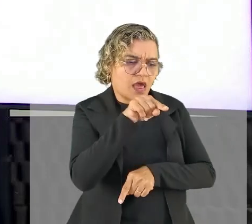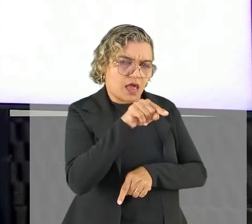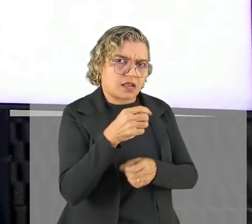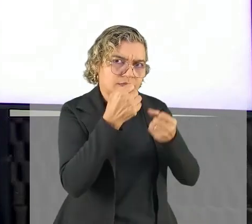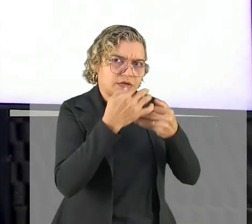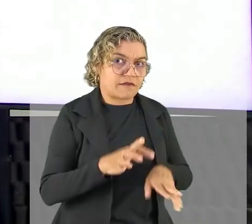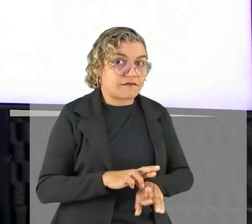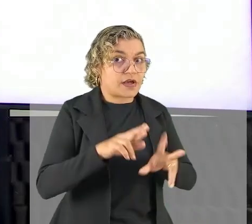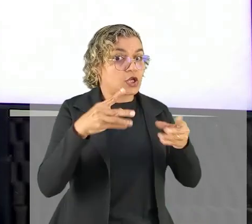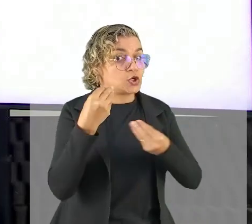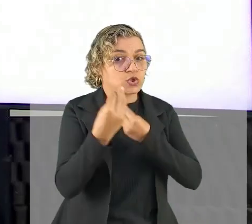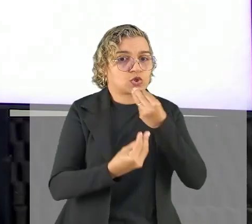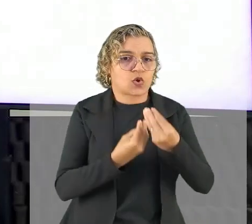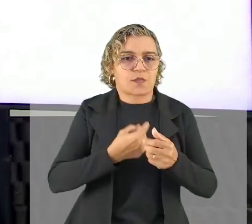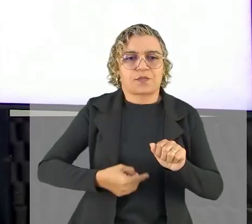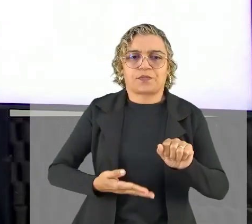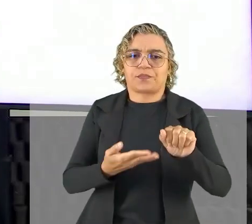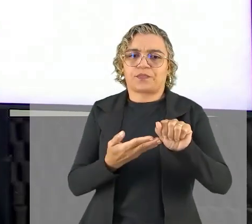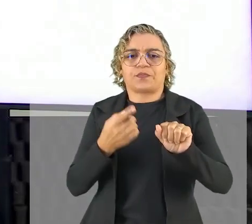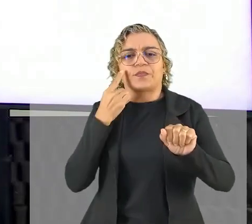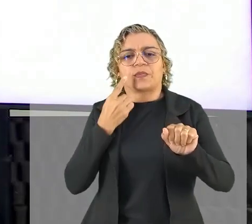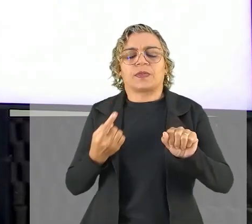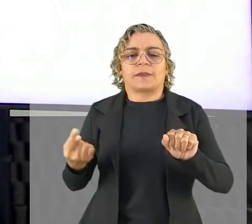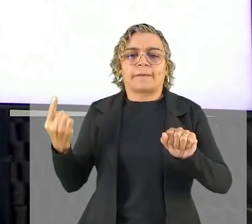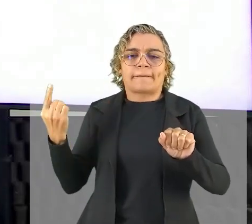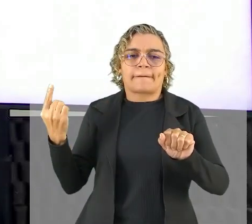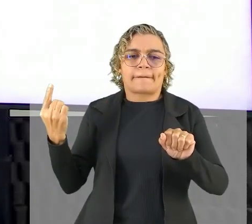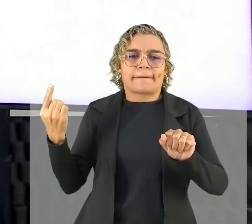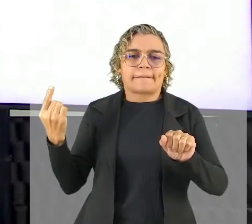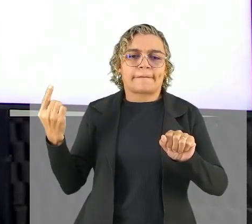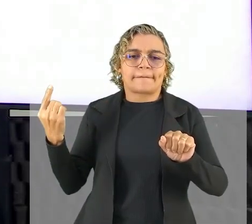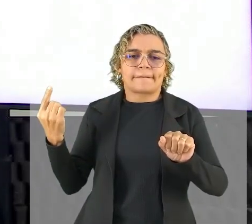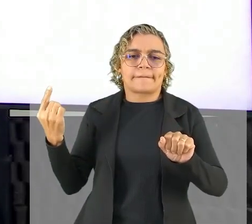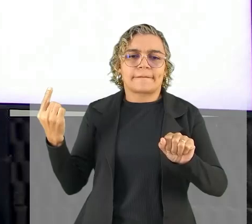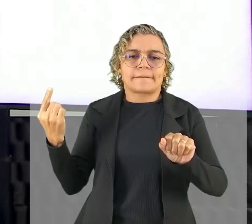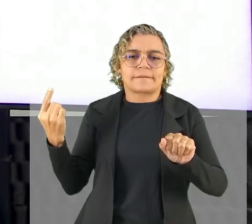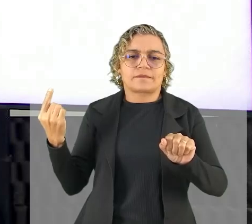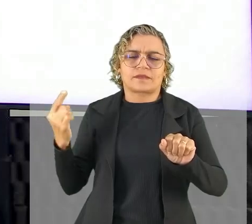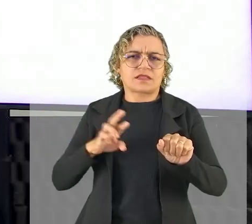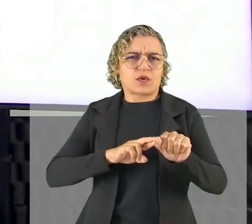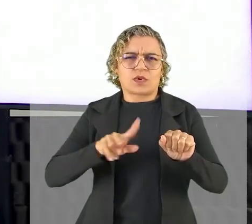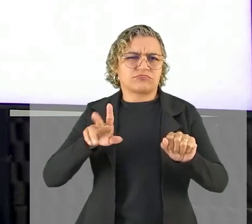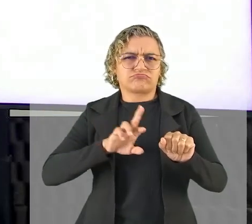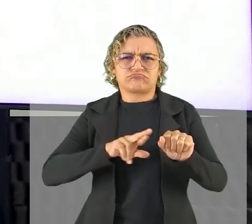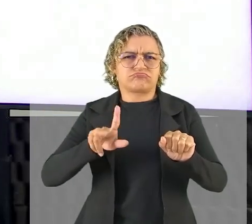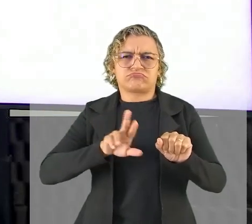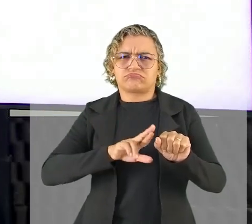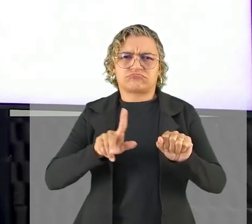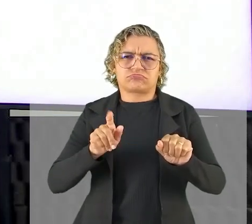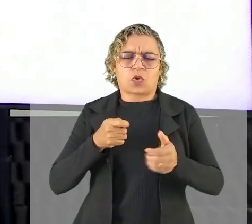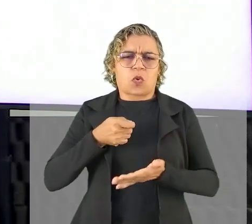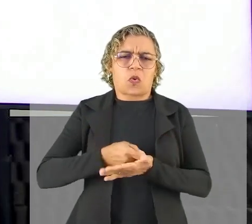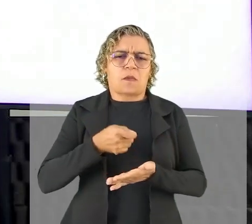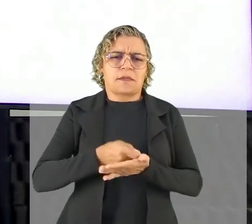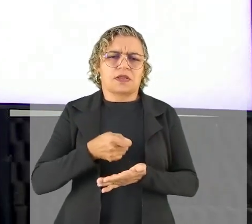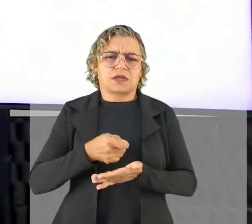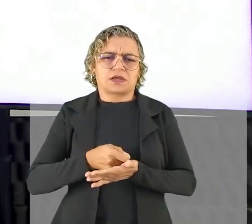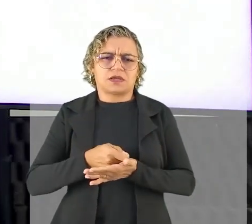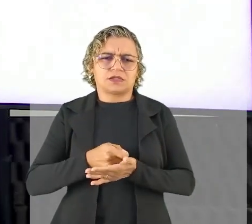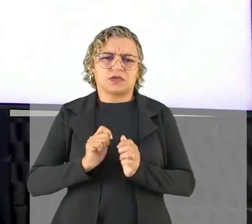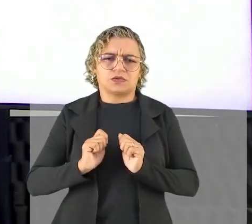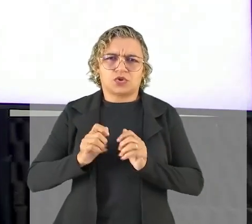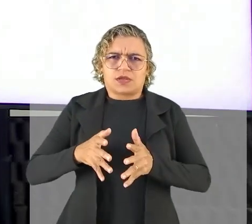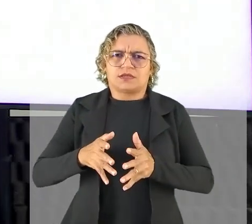maneira? Letra A, possibilidade de liberdade e obrigação da ação. Bom, não é disso que se trata, né? A obrigação da ação,